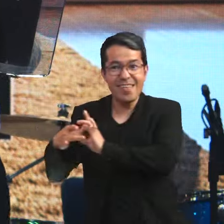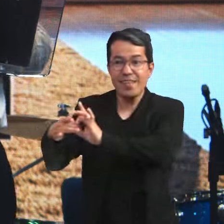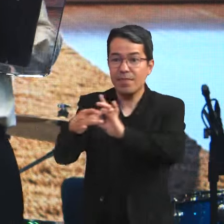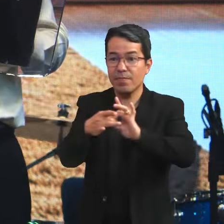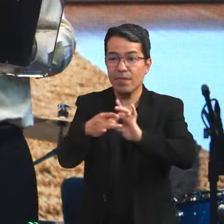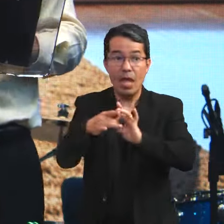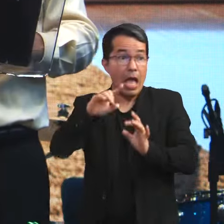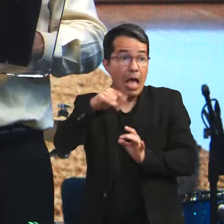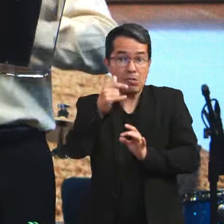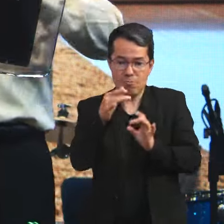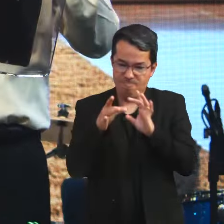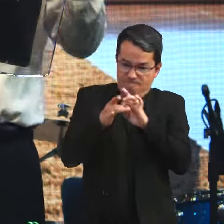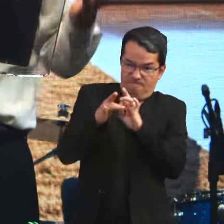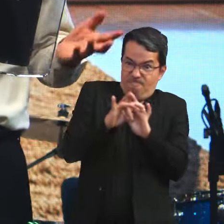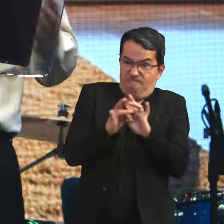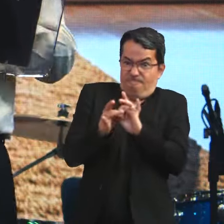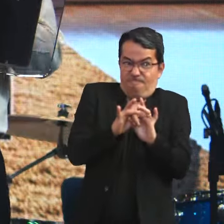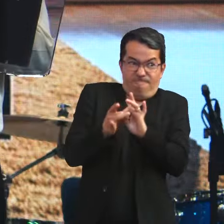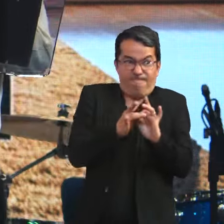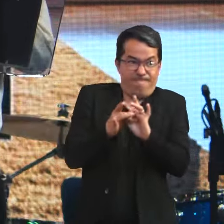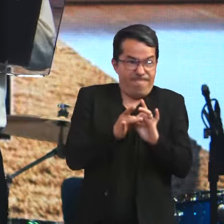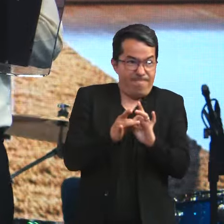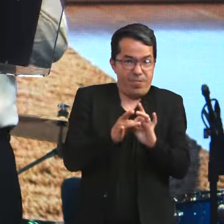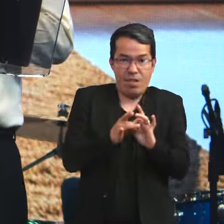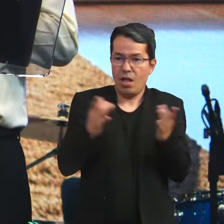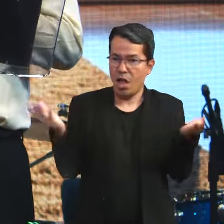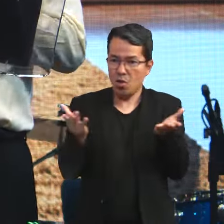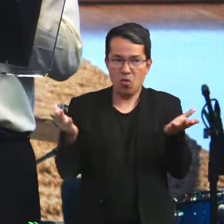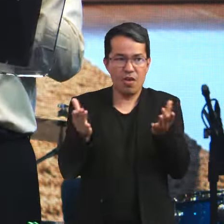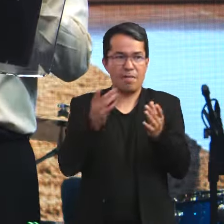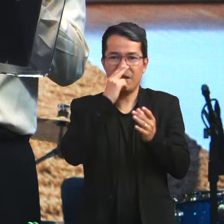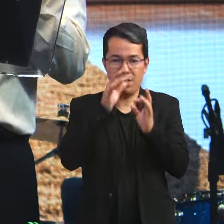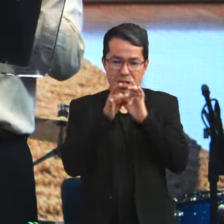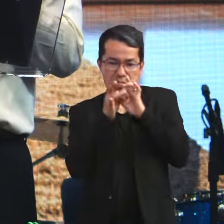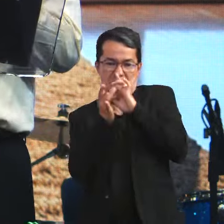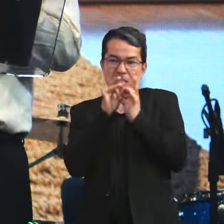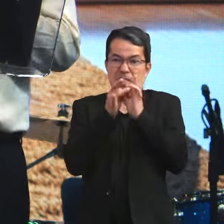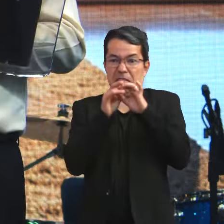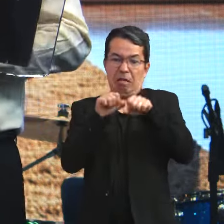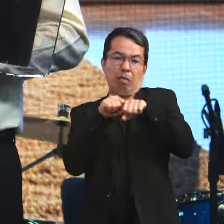foi amarrada ela não tem